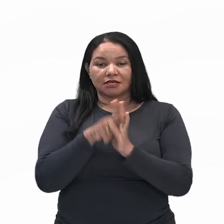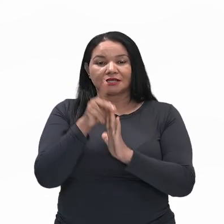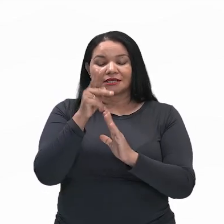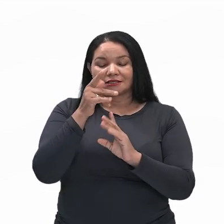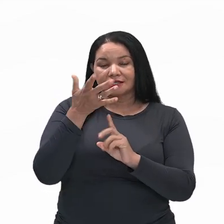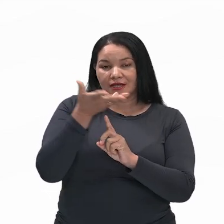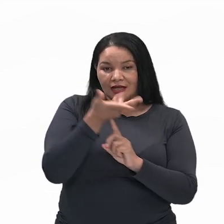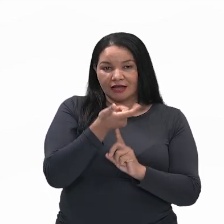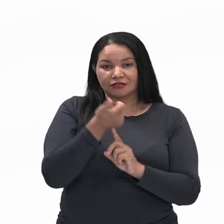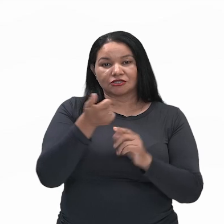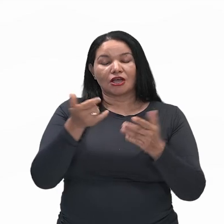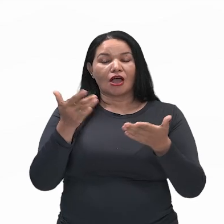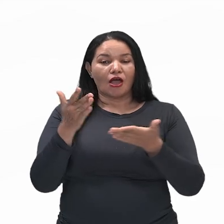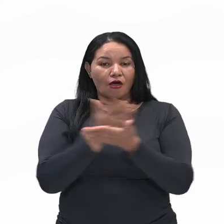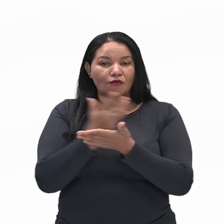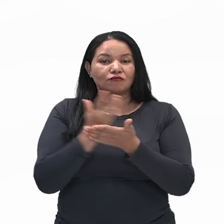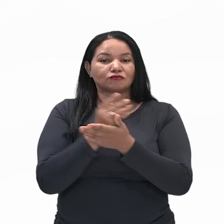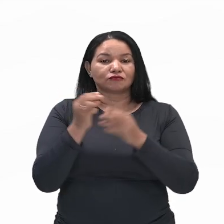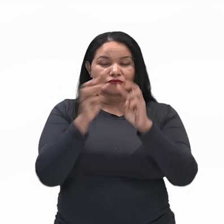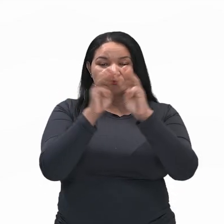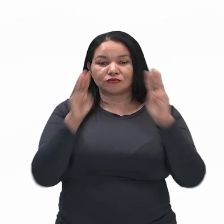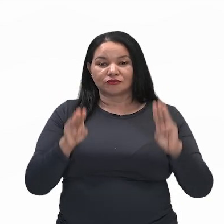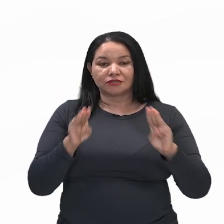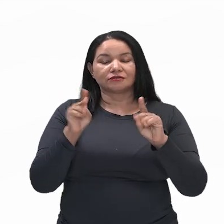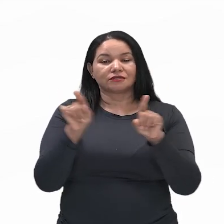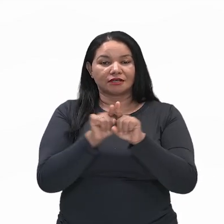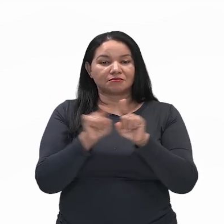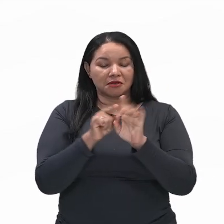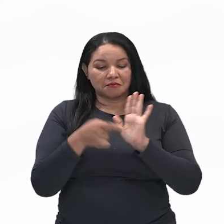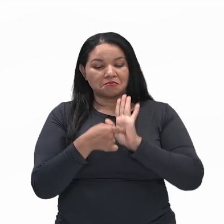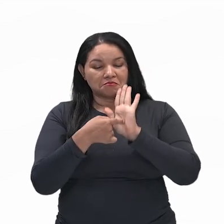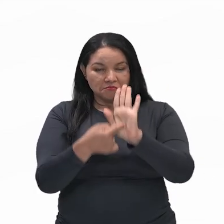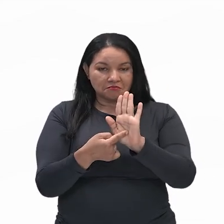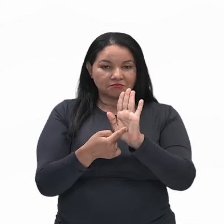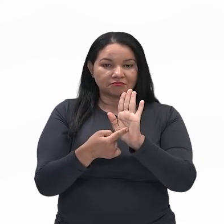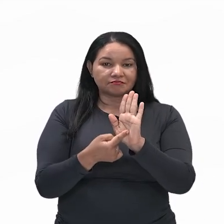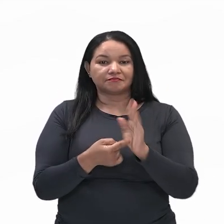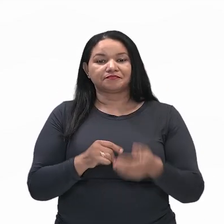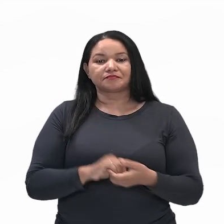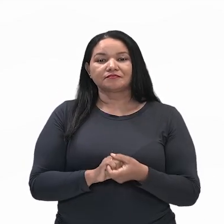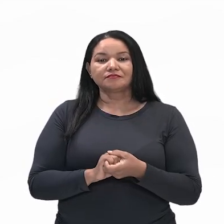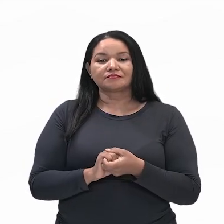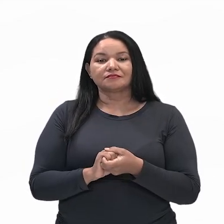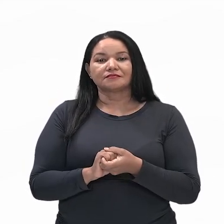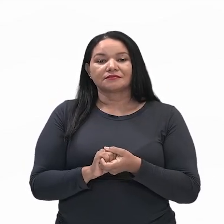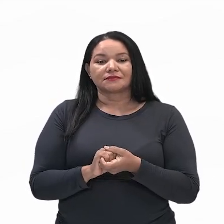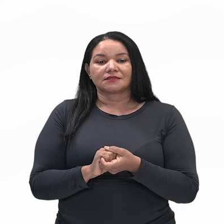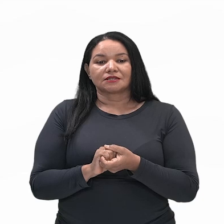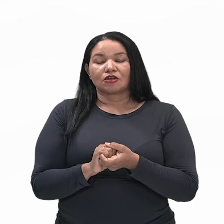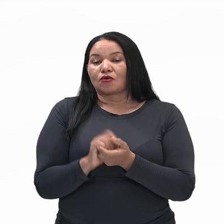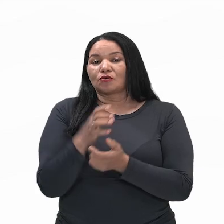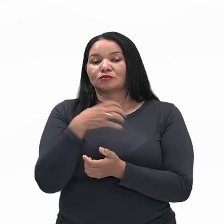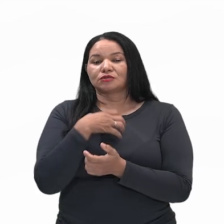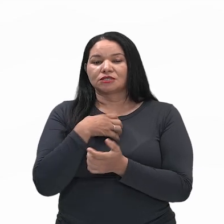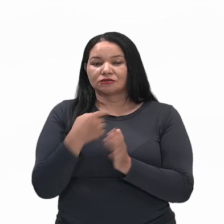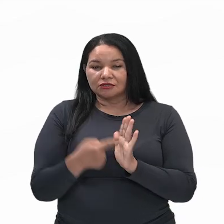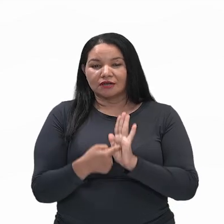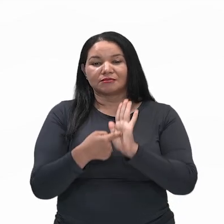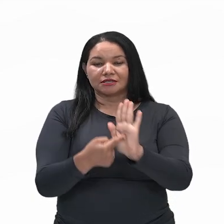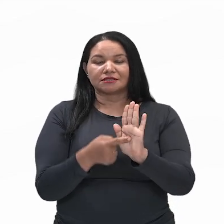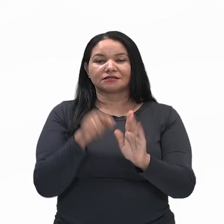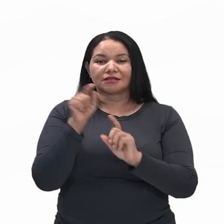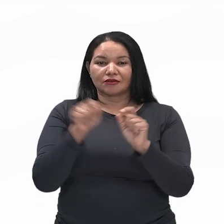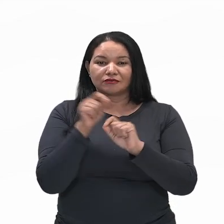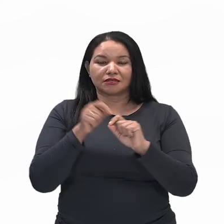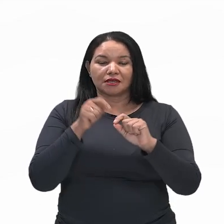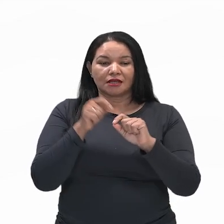se adequando e apresentando isso para o público. O modo de apresentar os seus acervos, né,